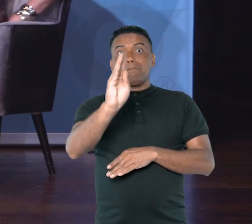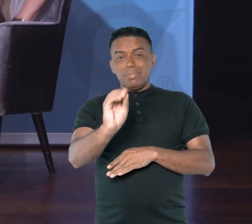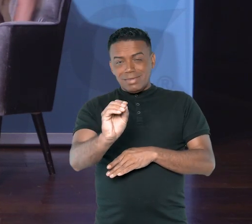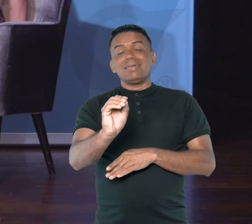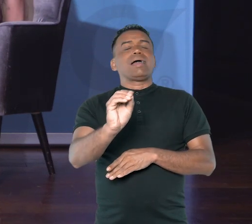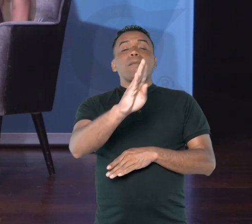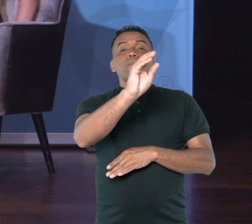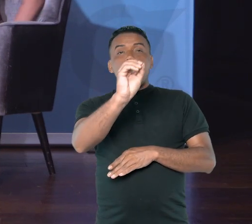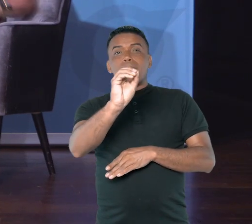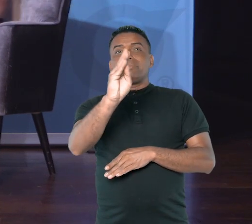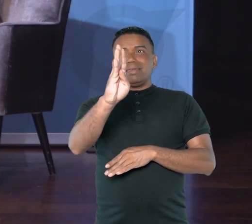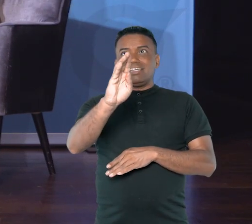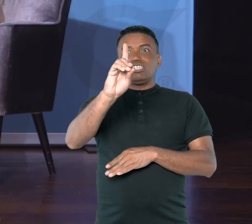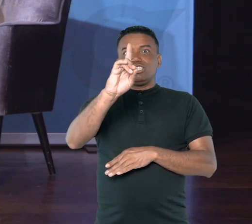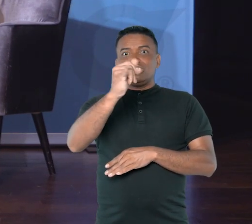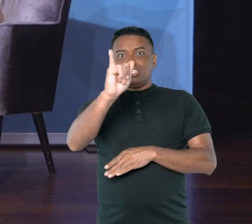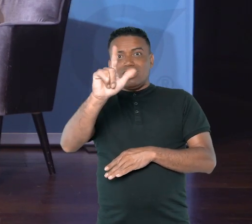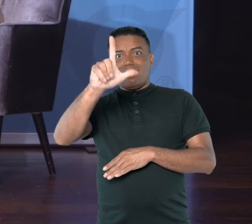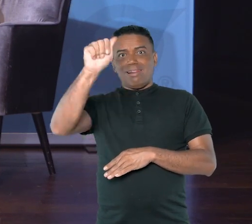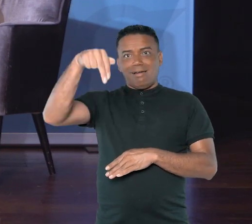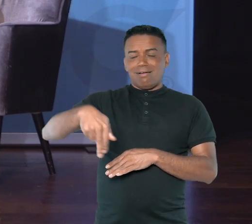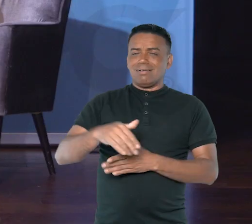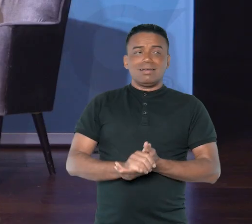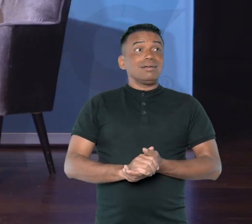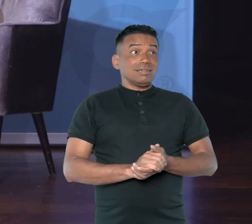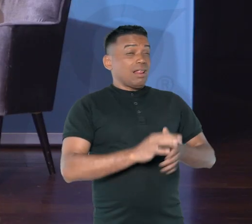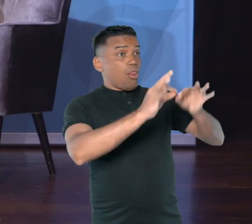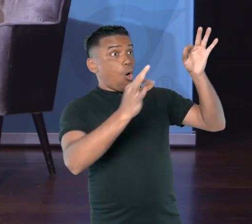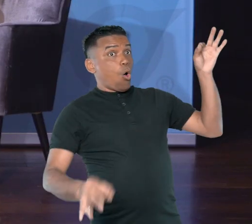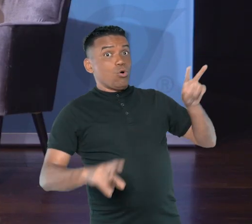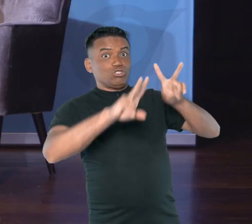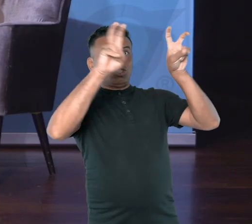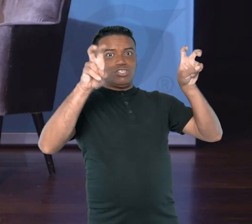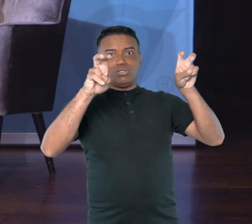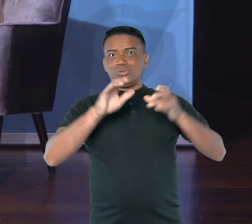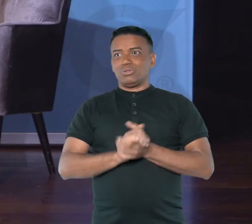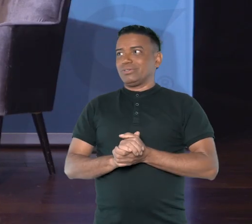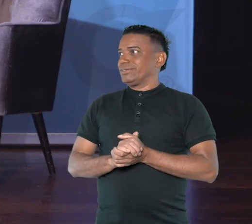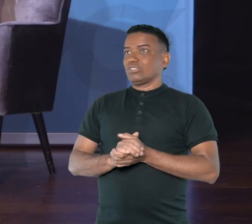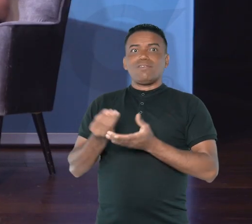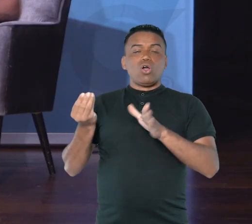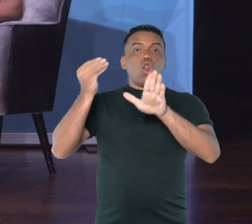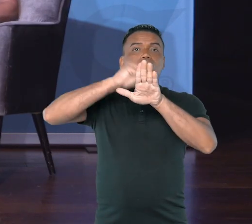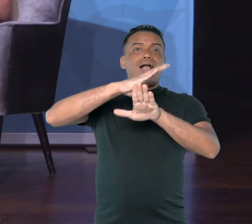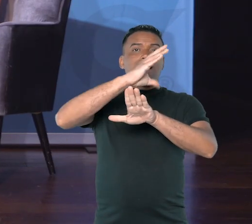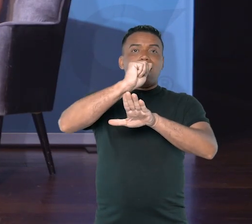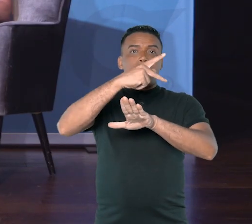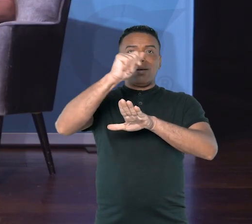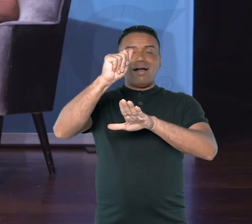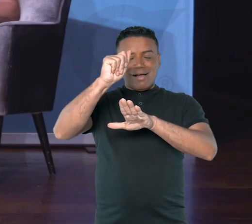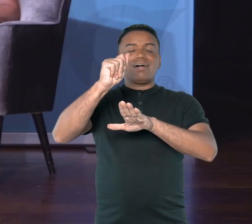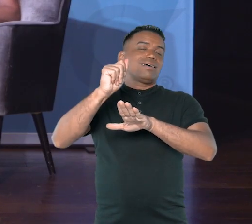longo. Sim. Meu editor falou comigo, não vai dar para colocar mais nada na capa. Só o título. Ele ali, falando